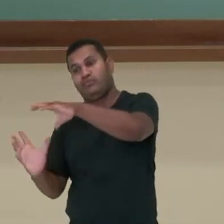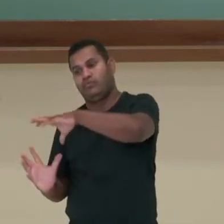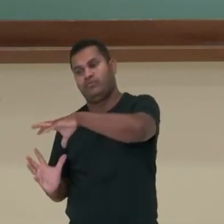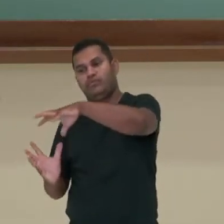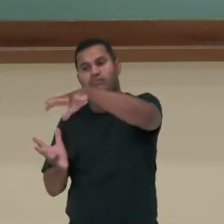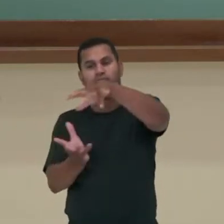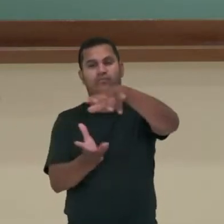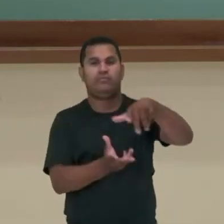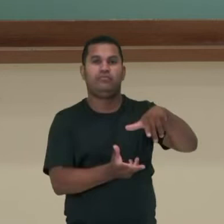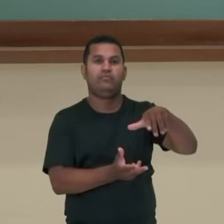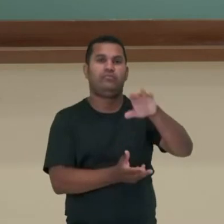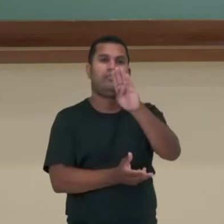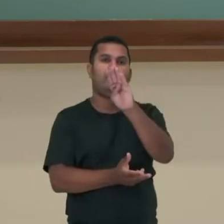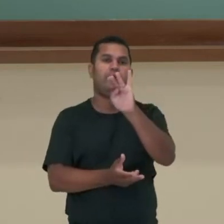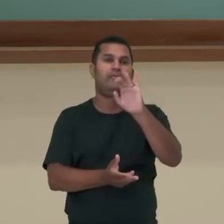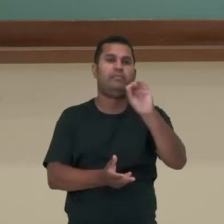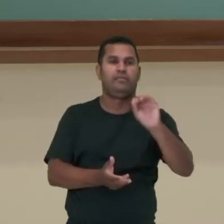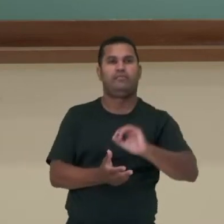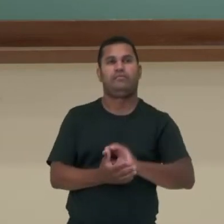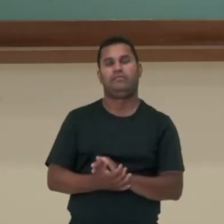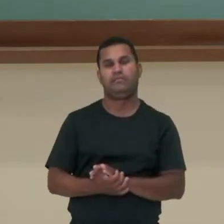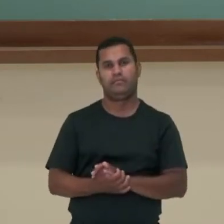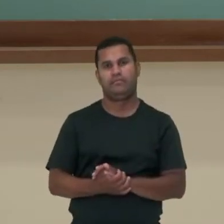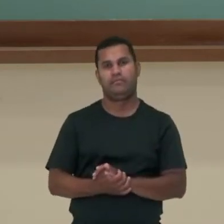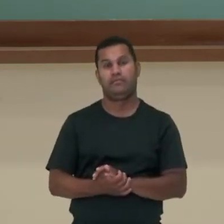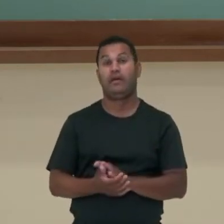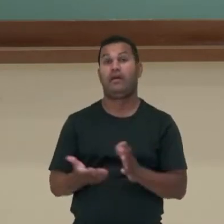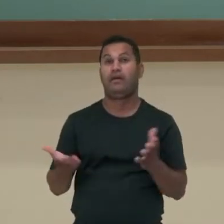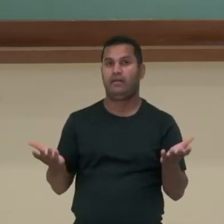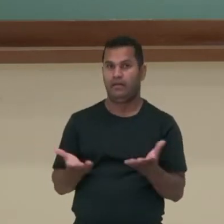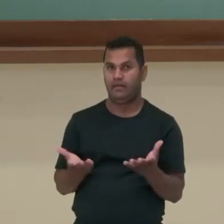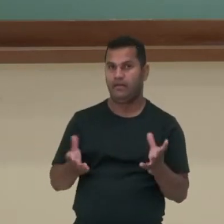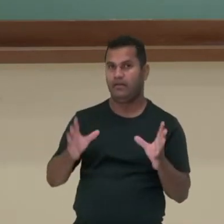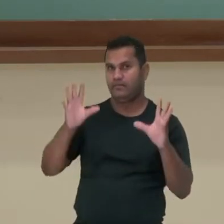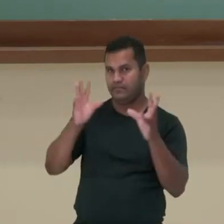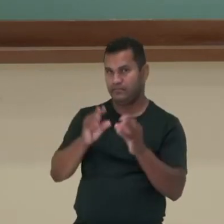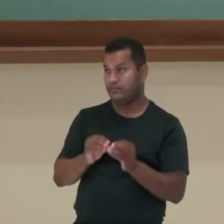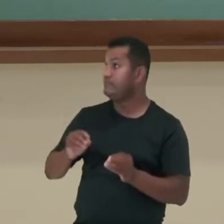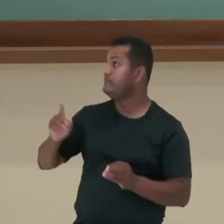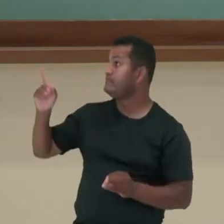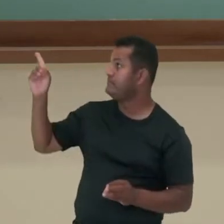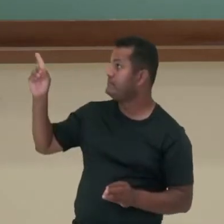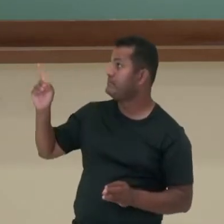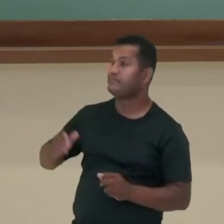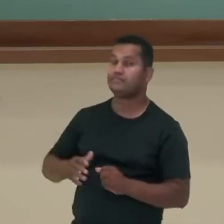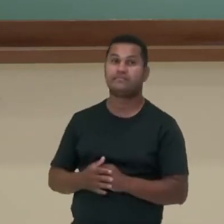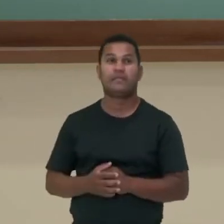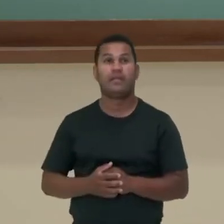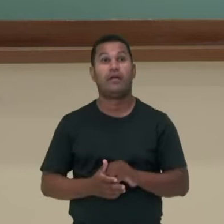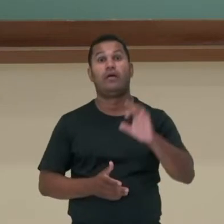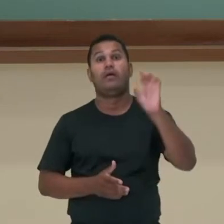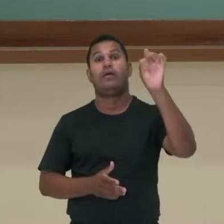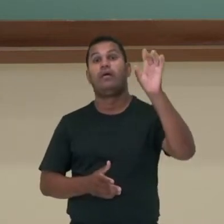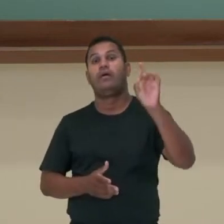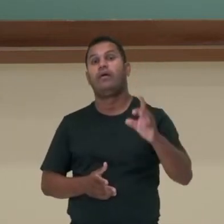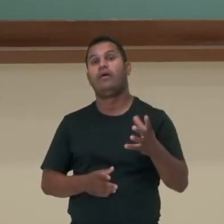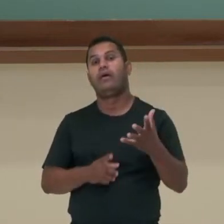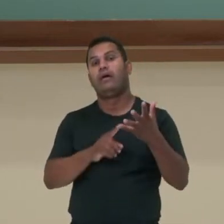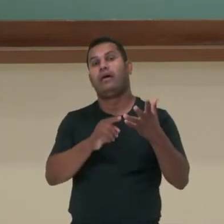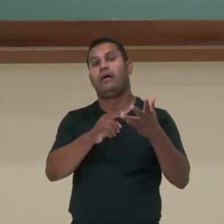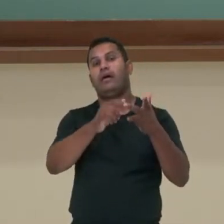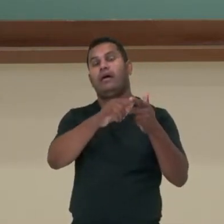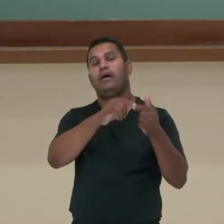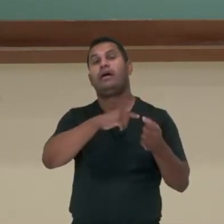que possa facilitar o nosso estudo. Agora nós vamos ver algumas das características que os seres vivos têm em comum. Por